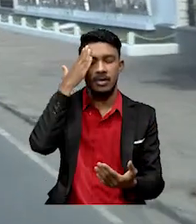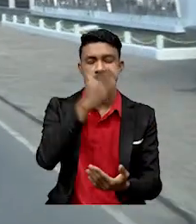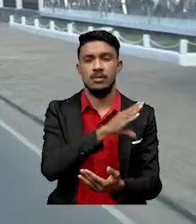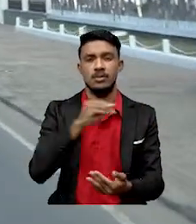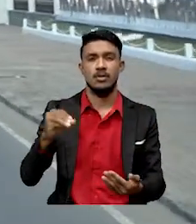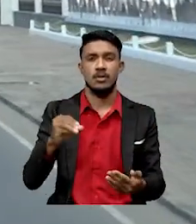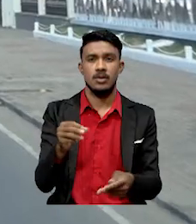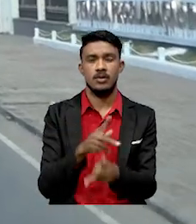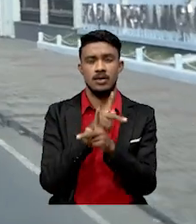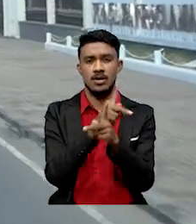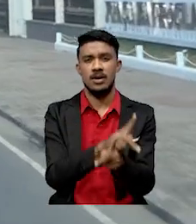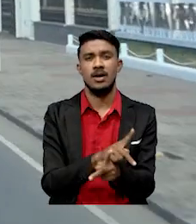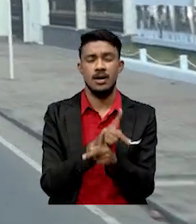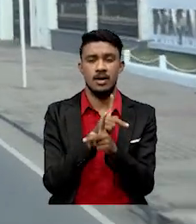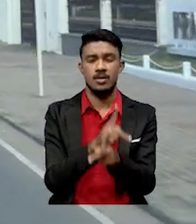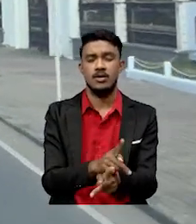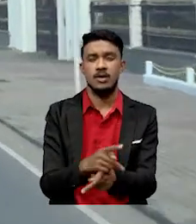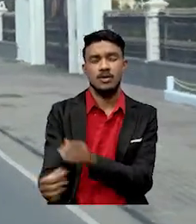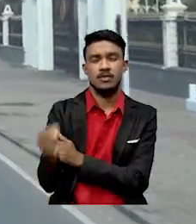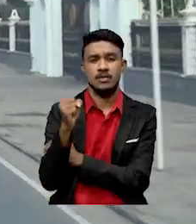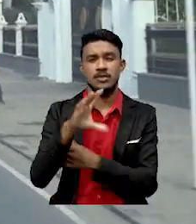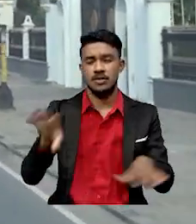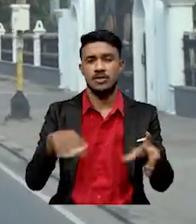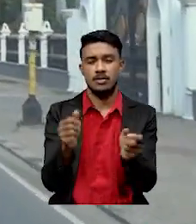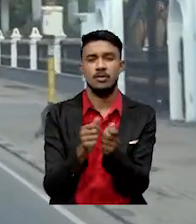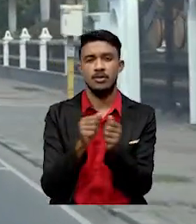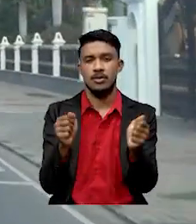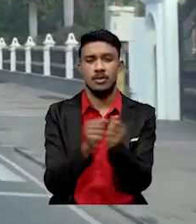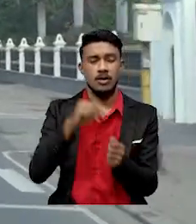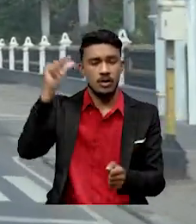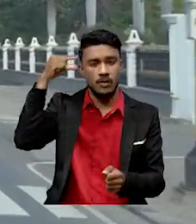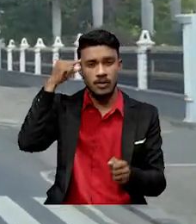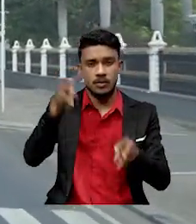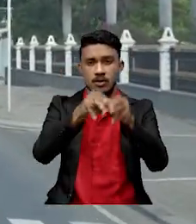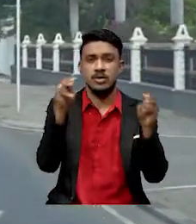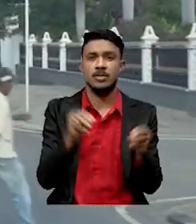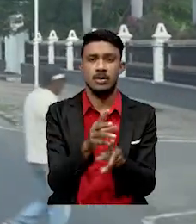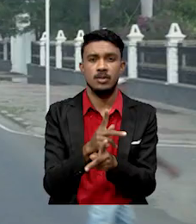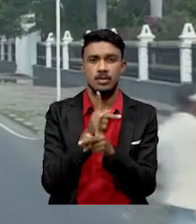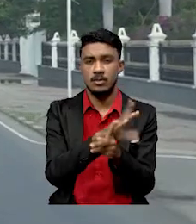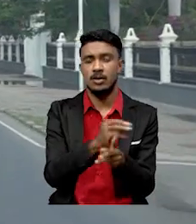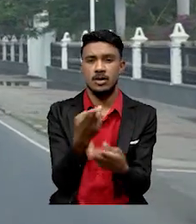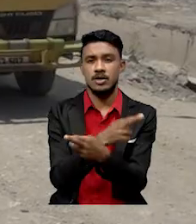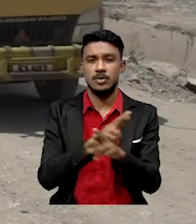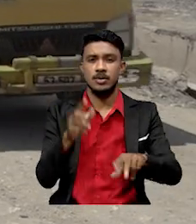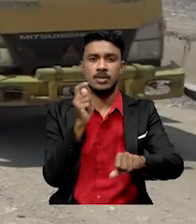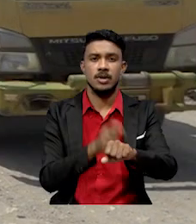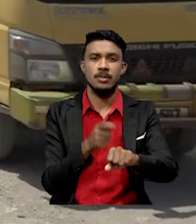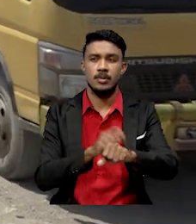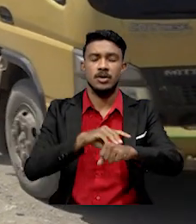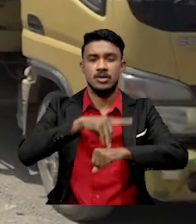Direção Proteção Civil continua esforço serviço a muito com o governo municipal para prevenção, não responde para situação